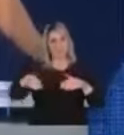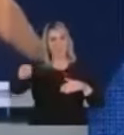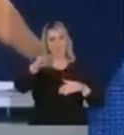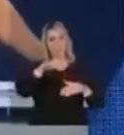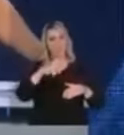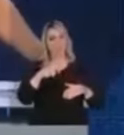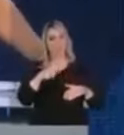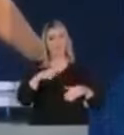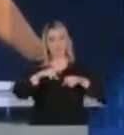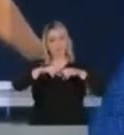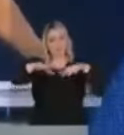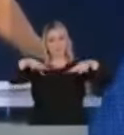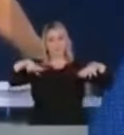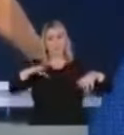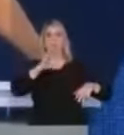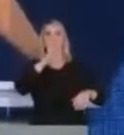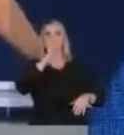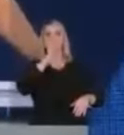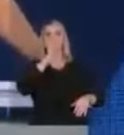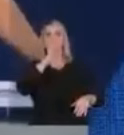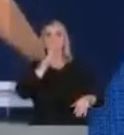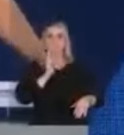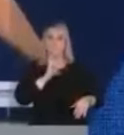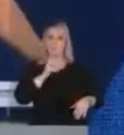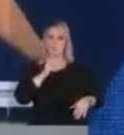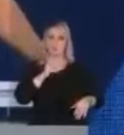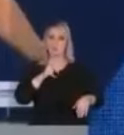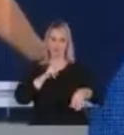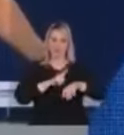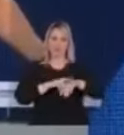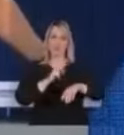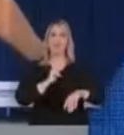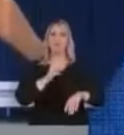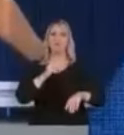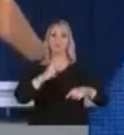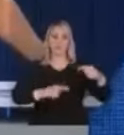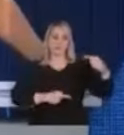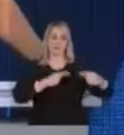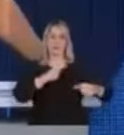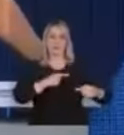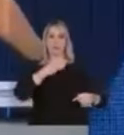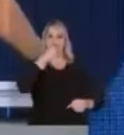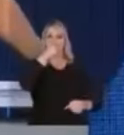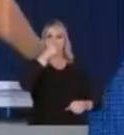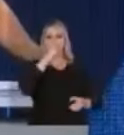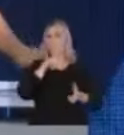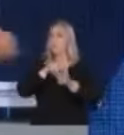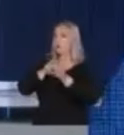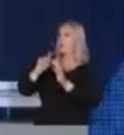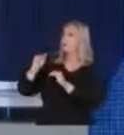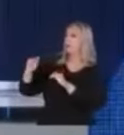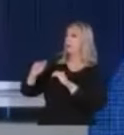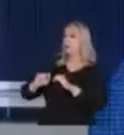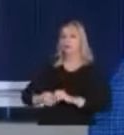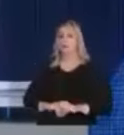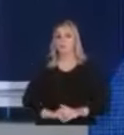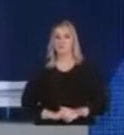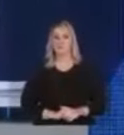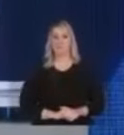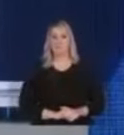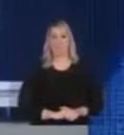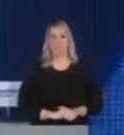da plateia não se manifestar para que a gente possa continuar e manter o tempo no debate índio da Costa para quem será sua pergunta